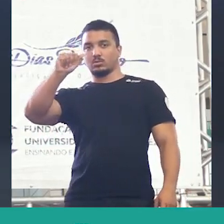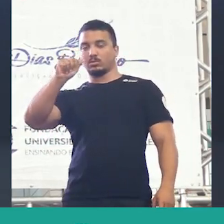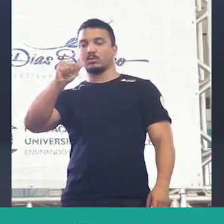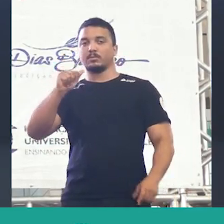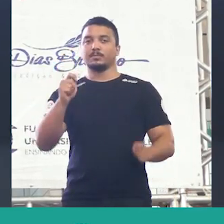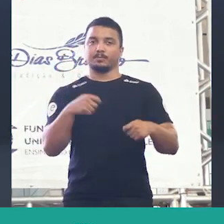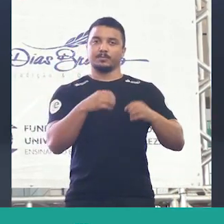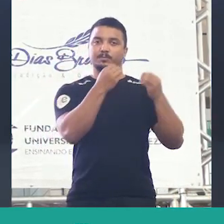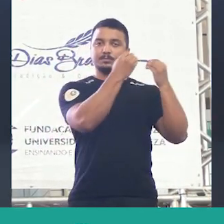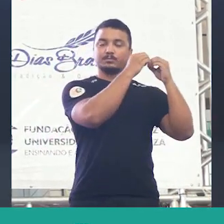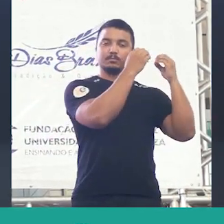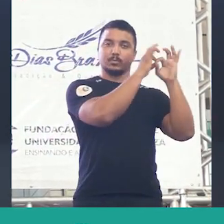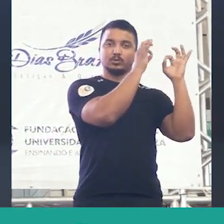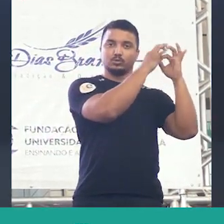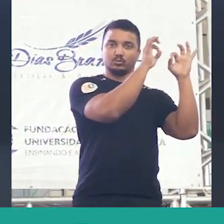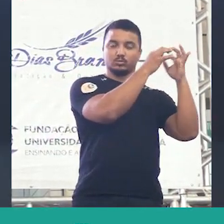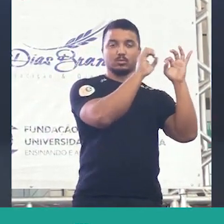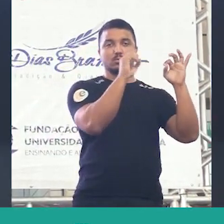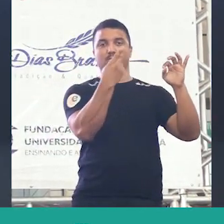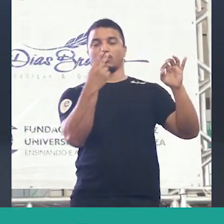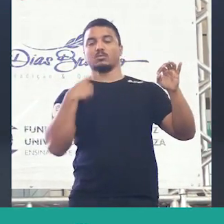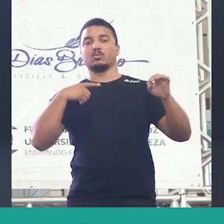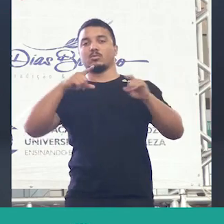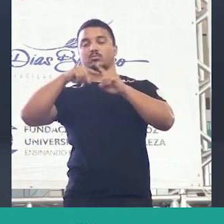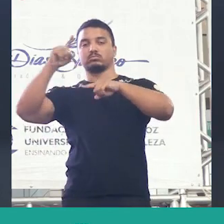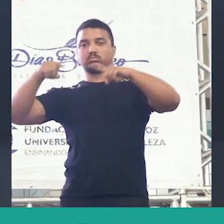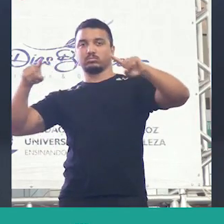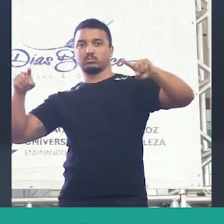onda. Certo? Chamado de onda